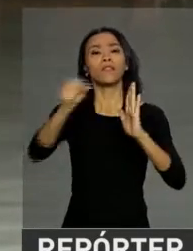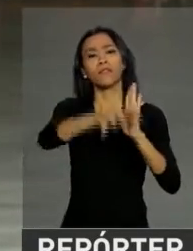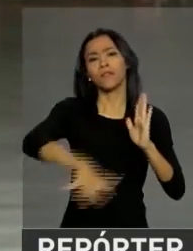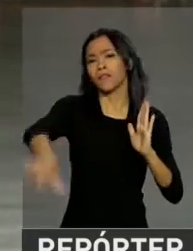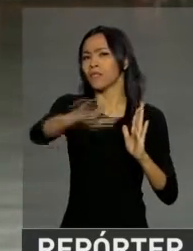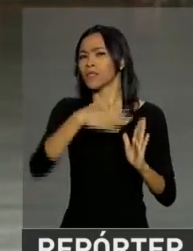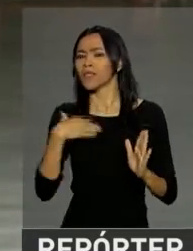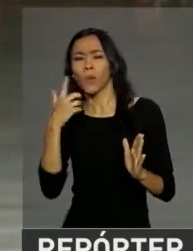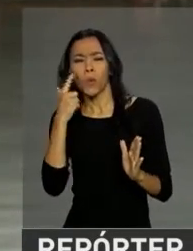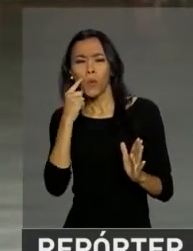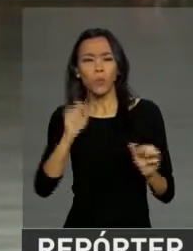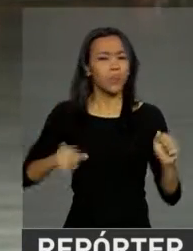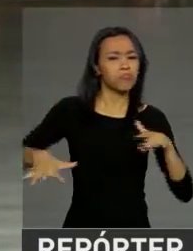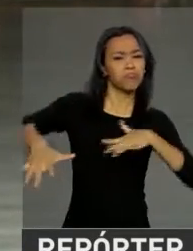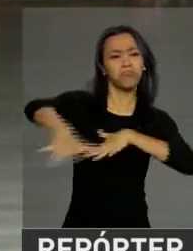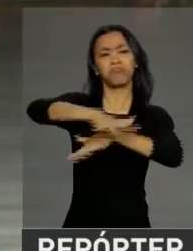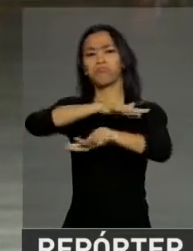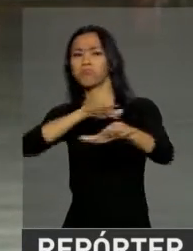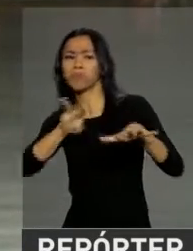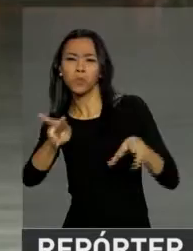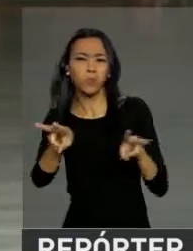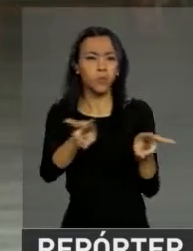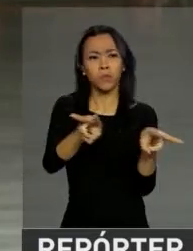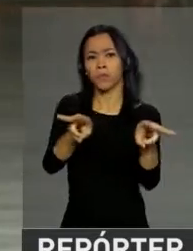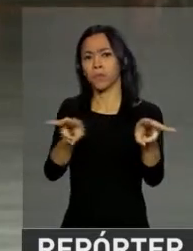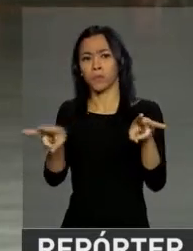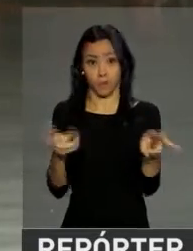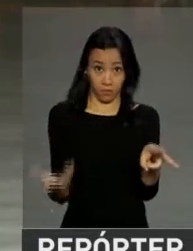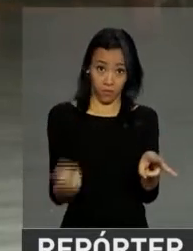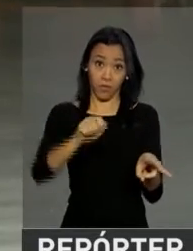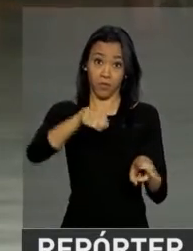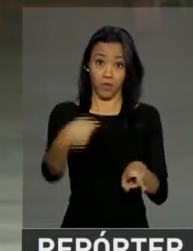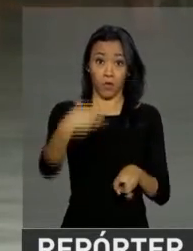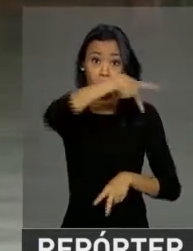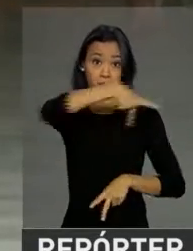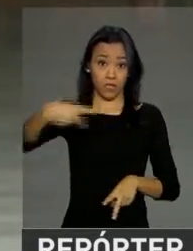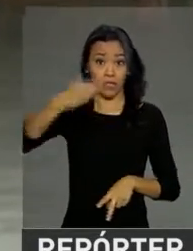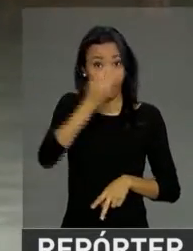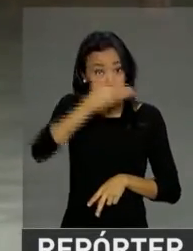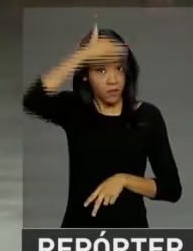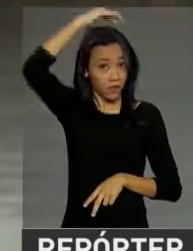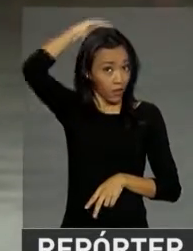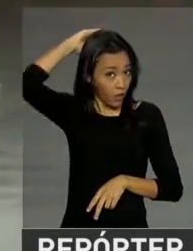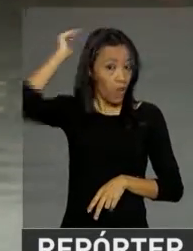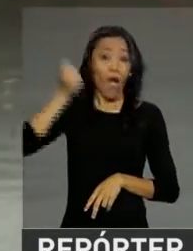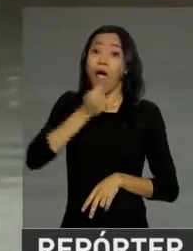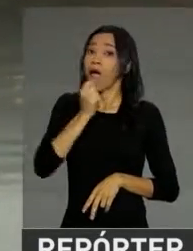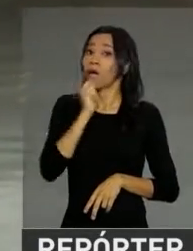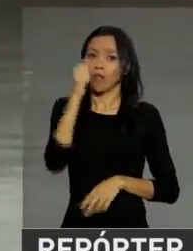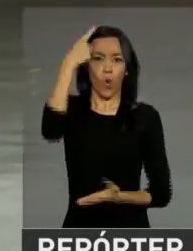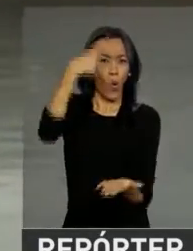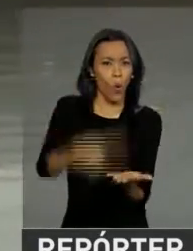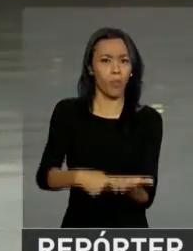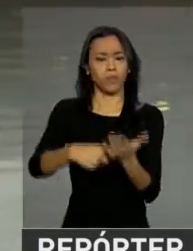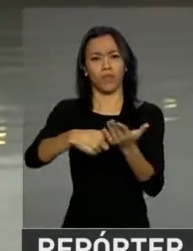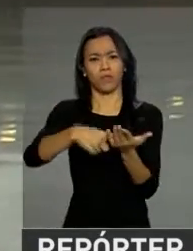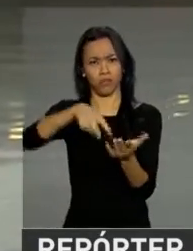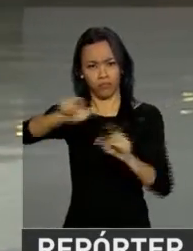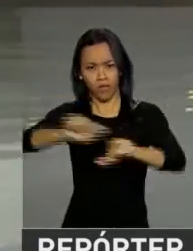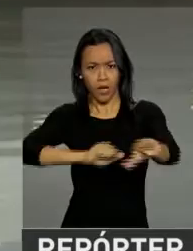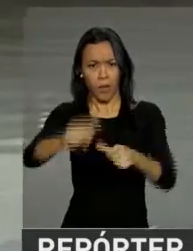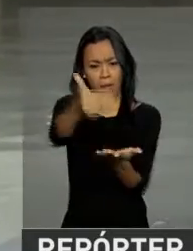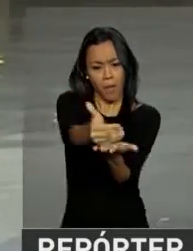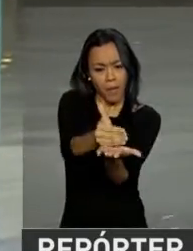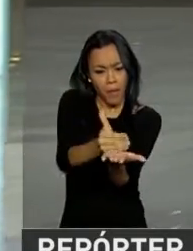acompanhando a movimentação por aqui por enquanto o presidente da república em exercício michel temer não tem compromissos oficiais previstos